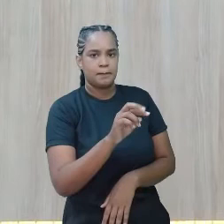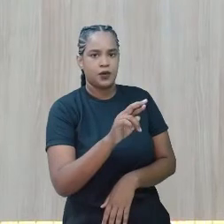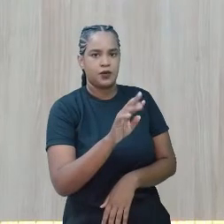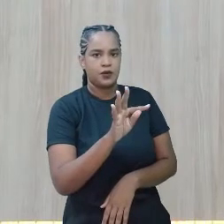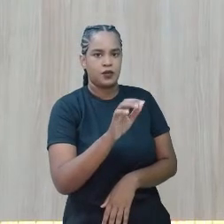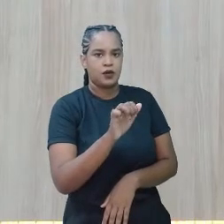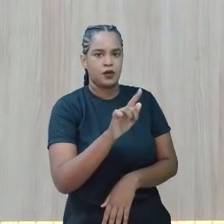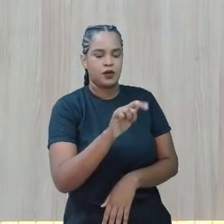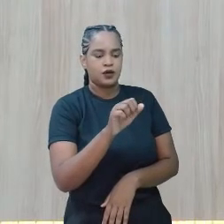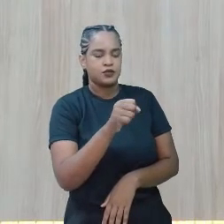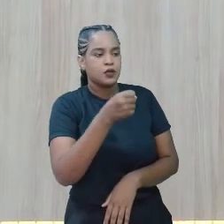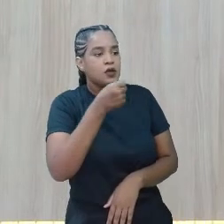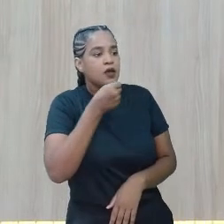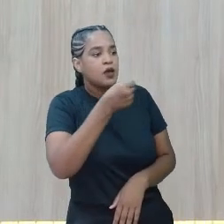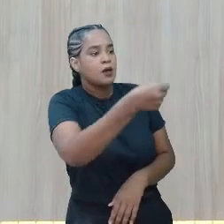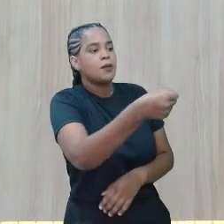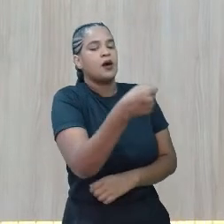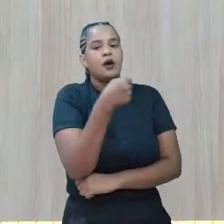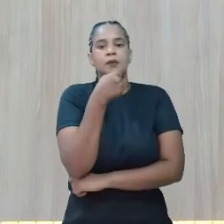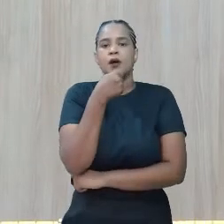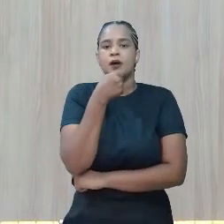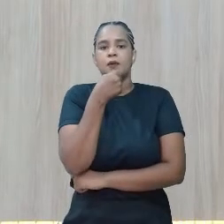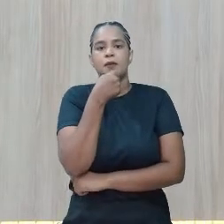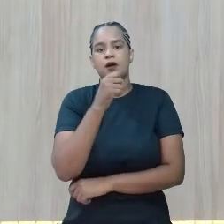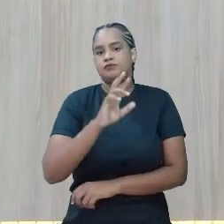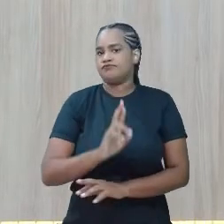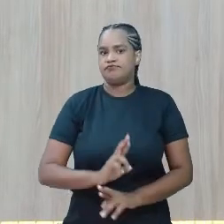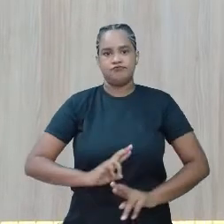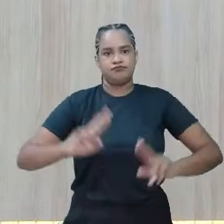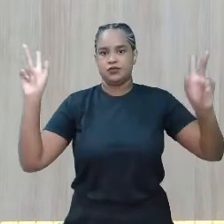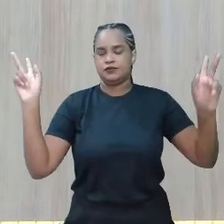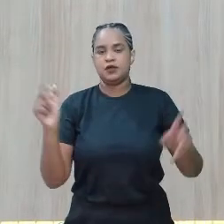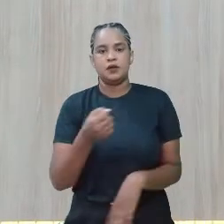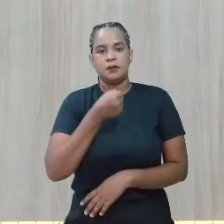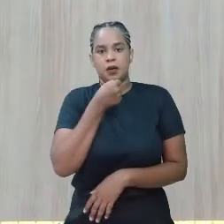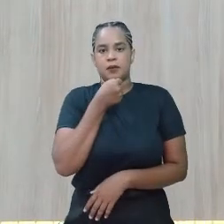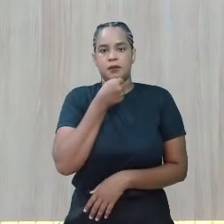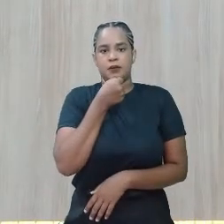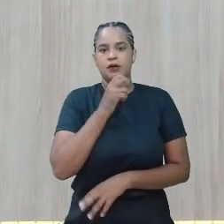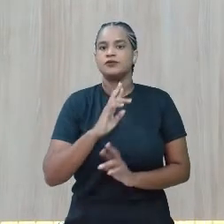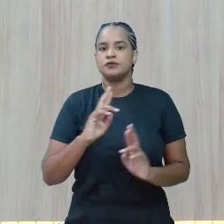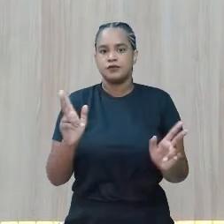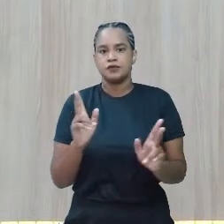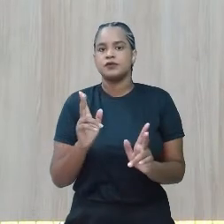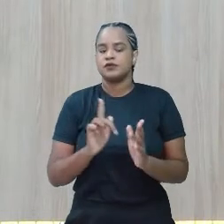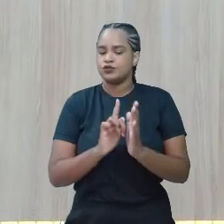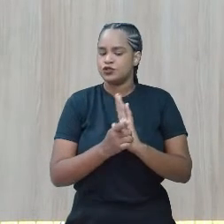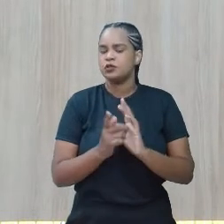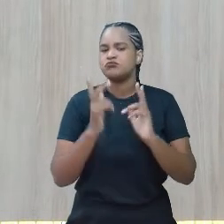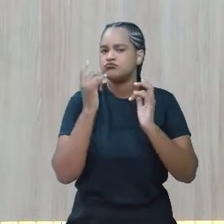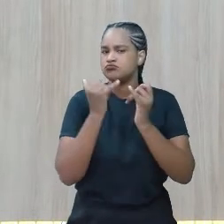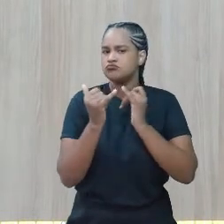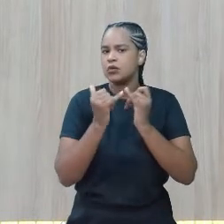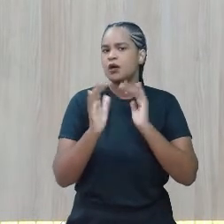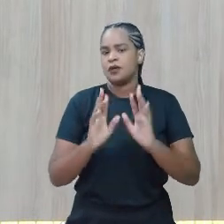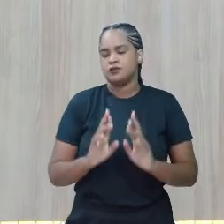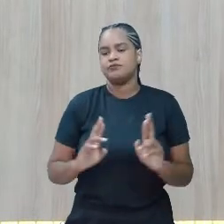é muito interessante perceber isso, não é? São gêneros parecidos, mas há um pouco de